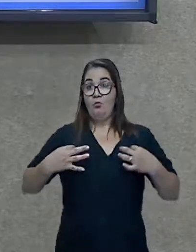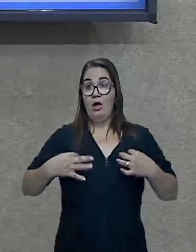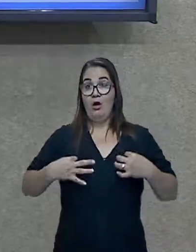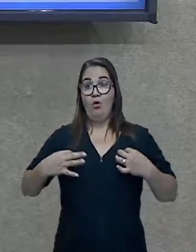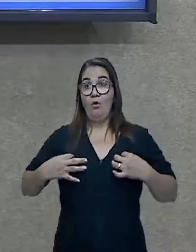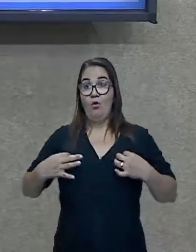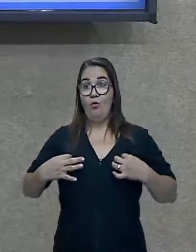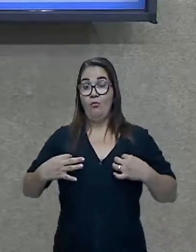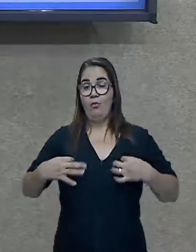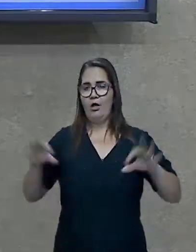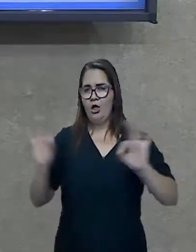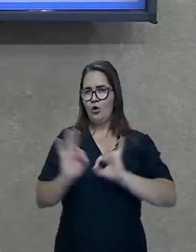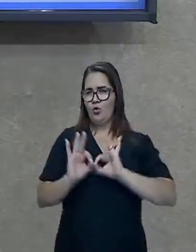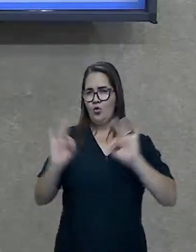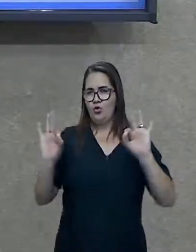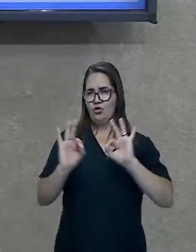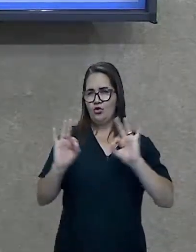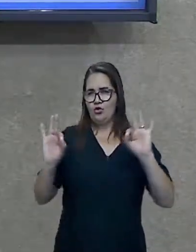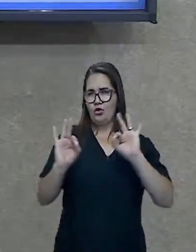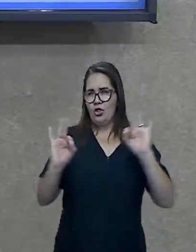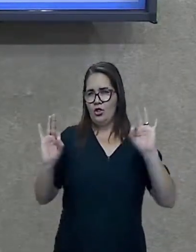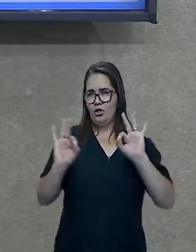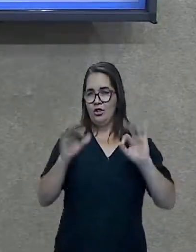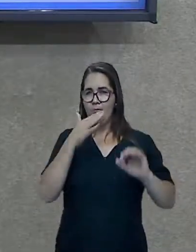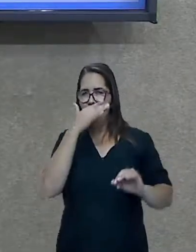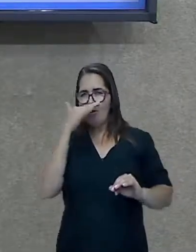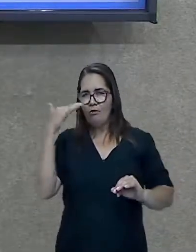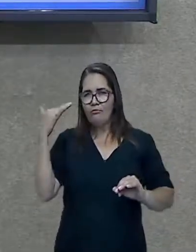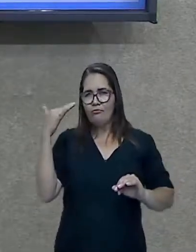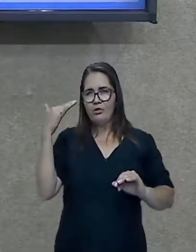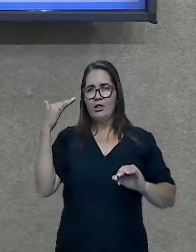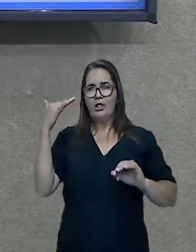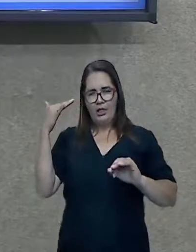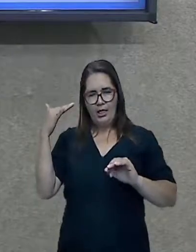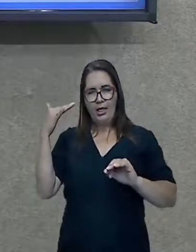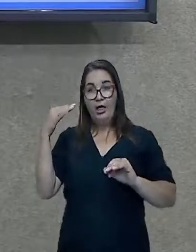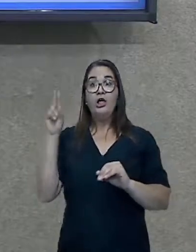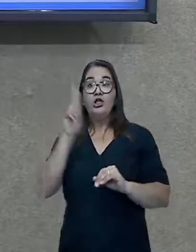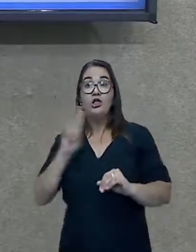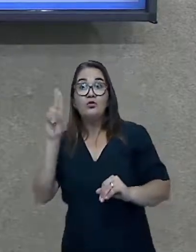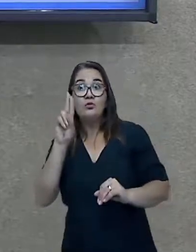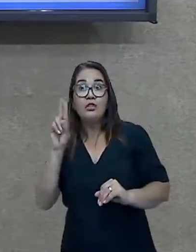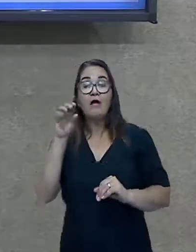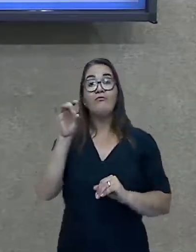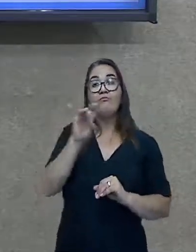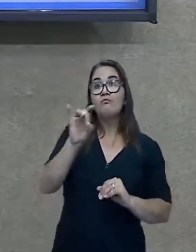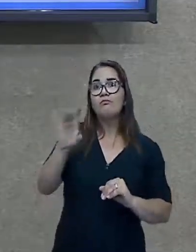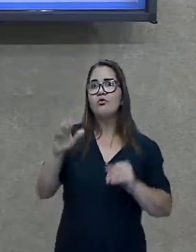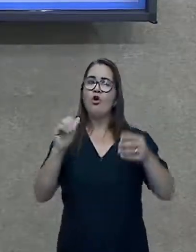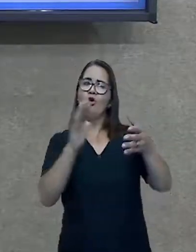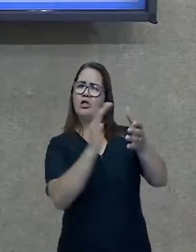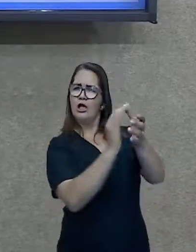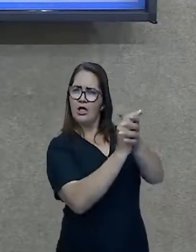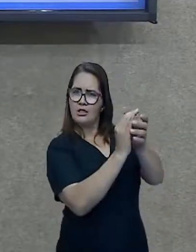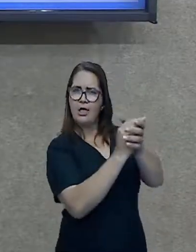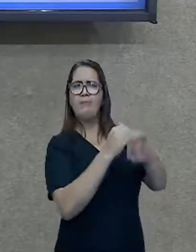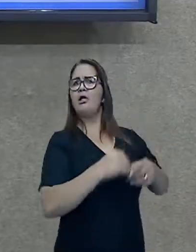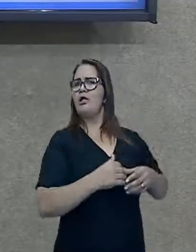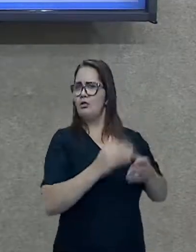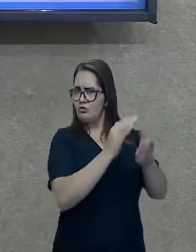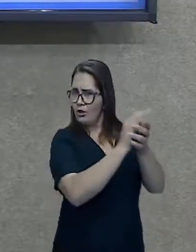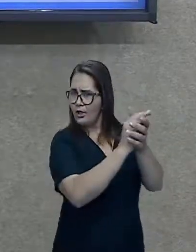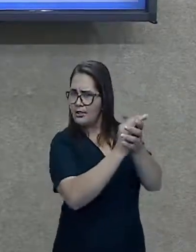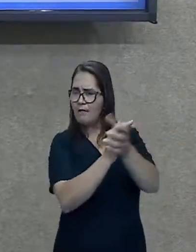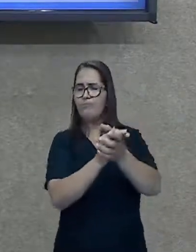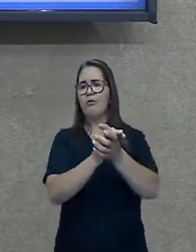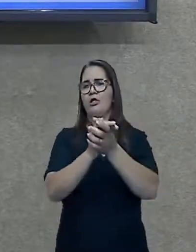casamento, dependendo da cor dos adereços, era também em questões de velório,